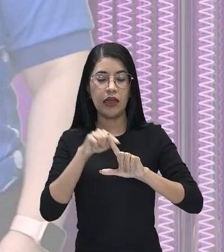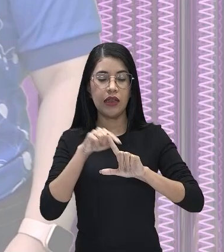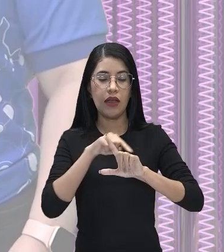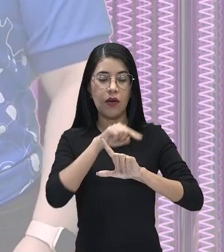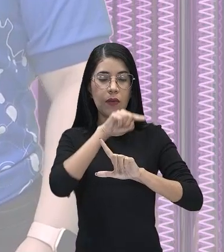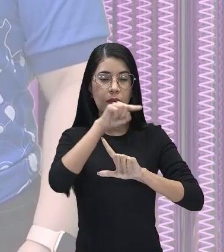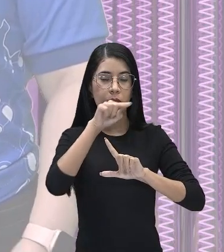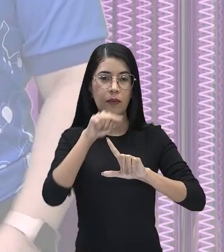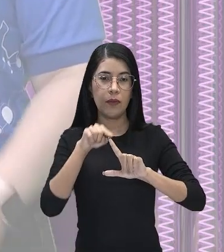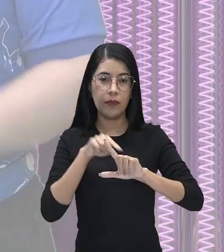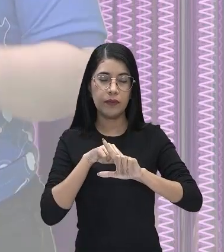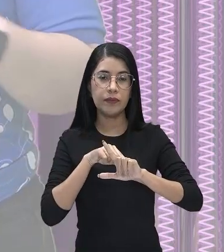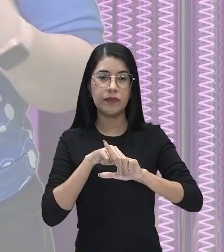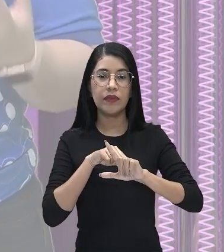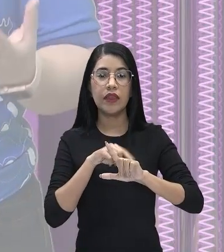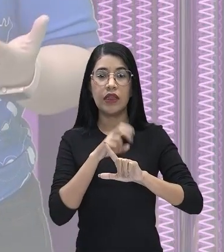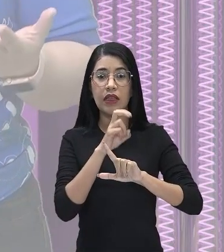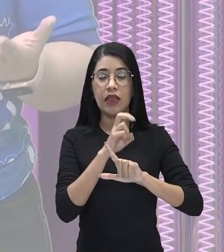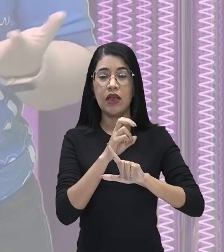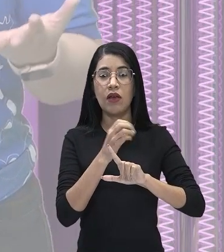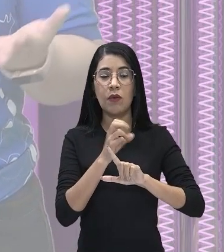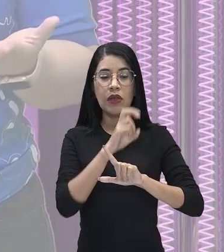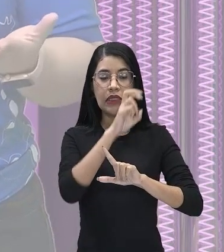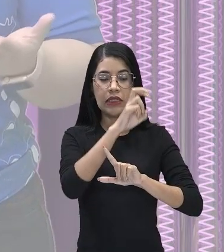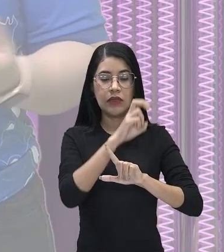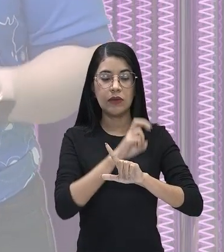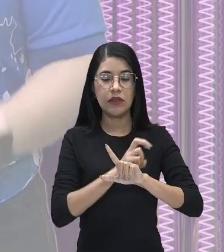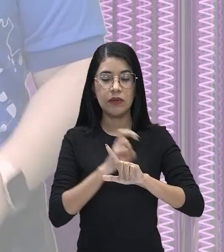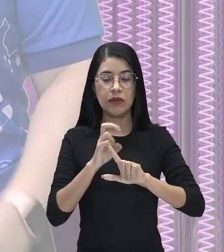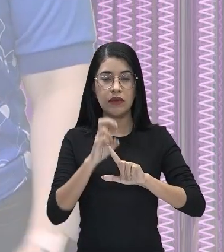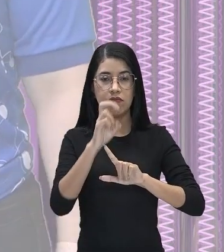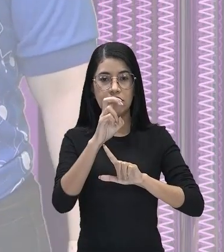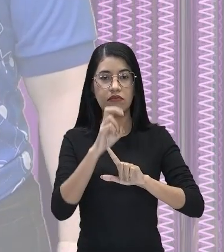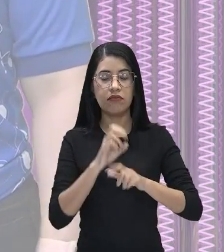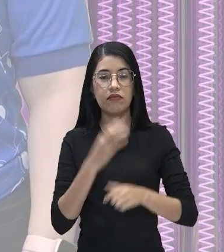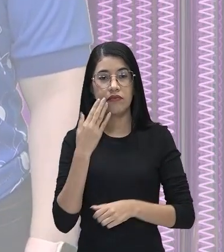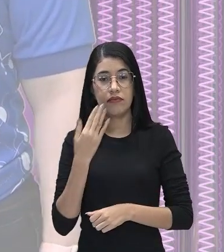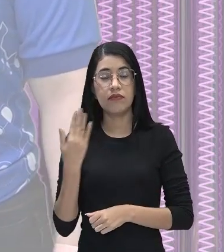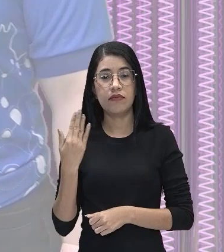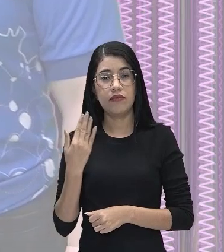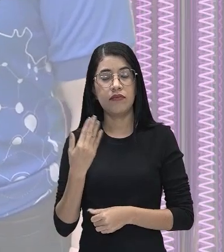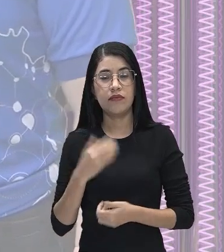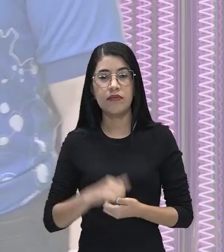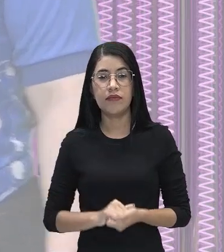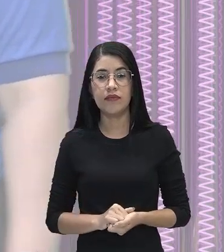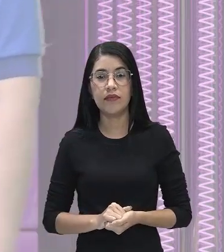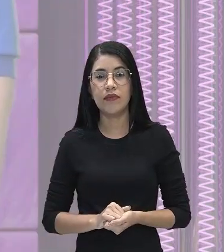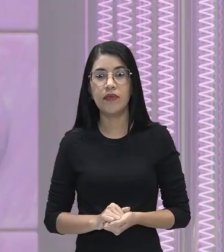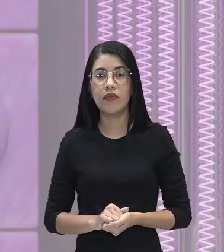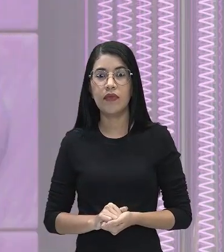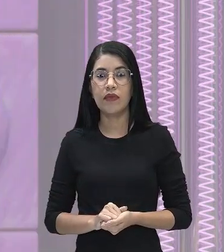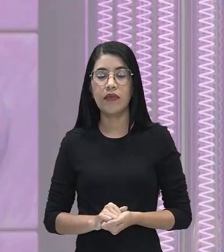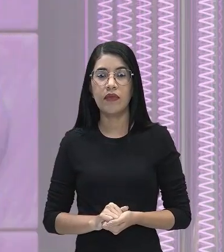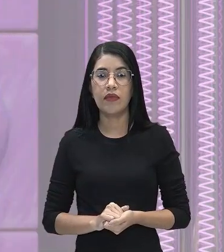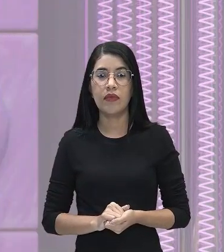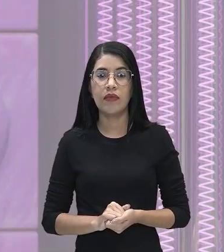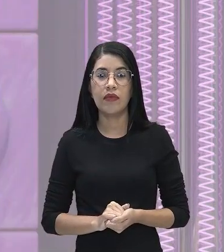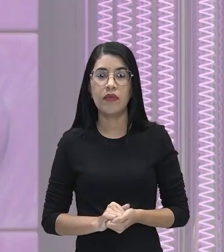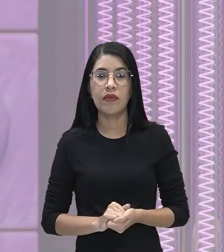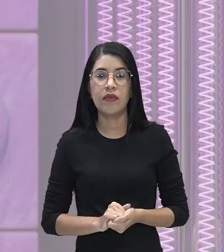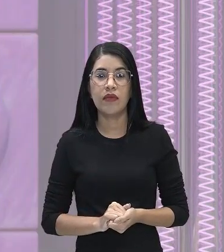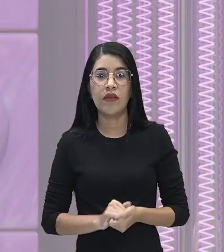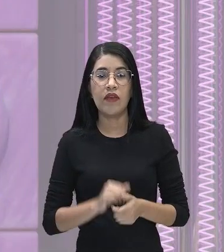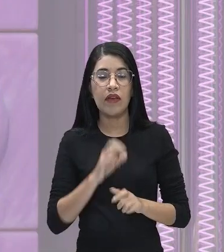tem lado 5, vai ser um quadrado de lado 5. Então, veja só como fica esse quadrado. Vai ficar um quadrado aqui de